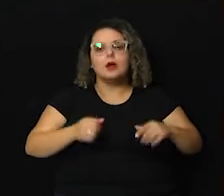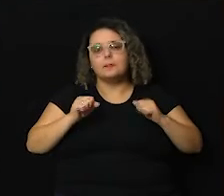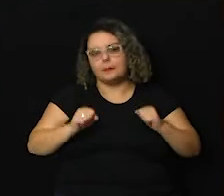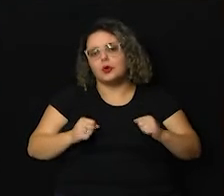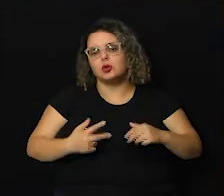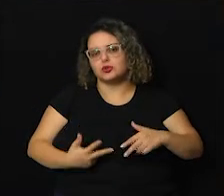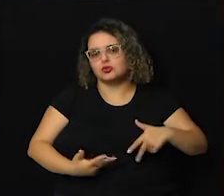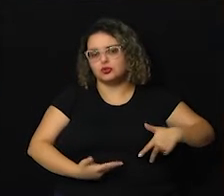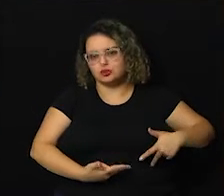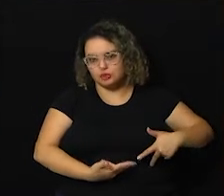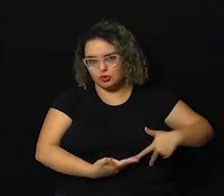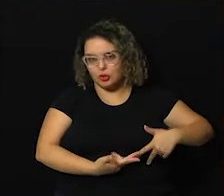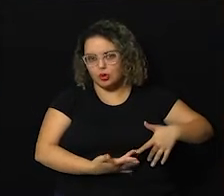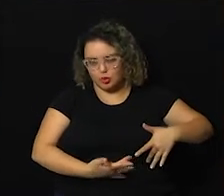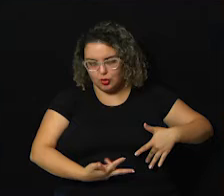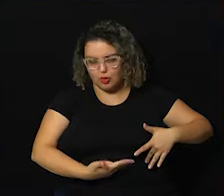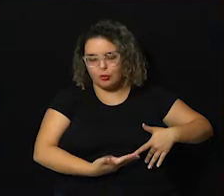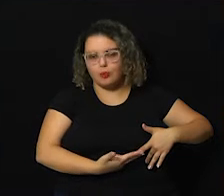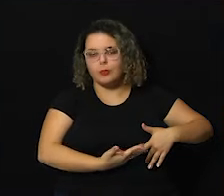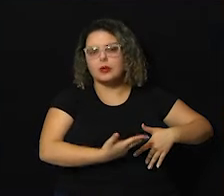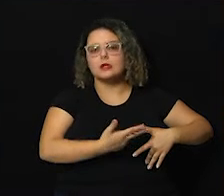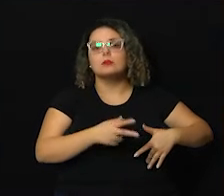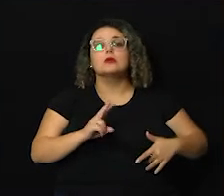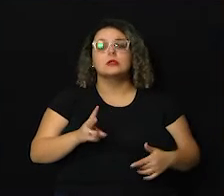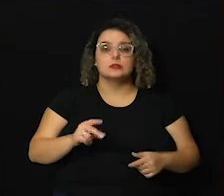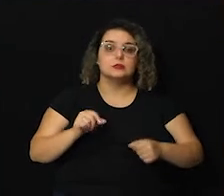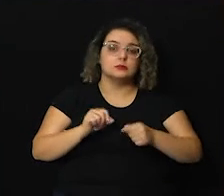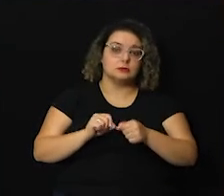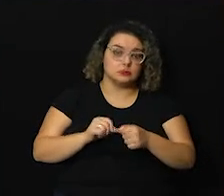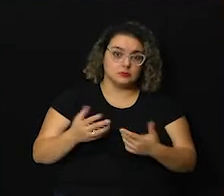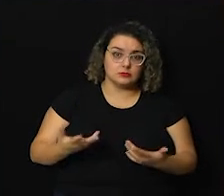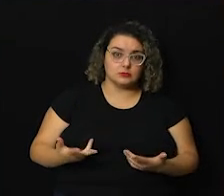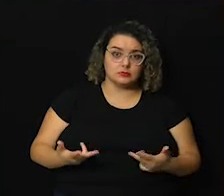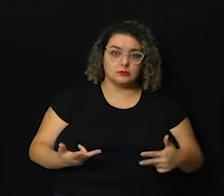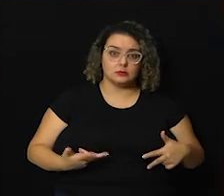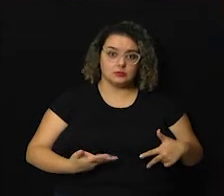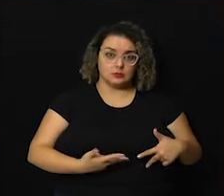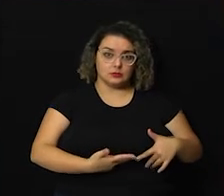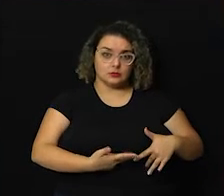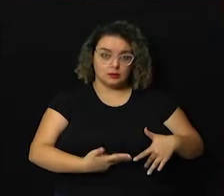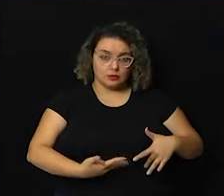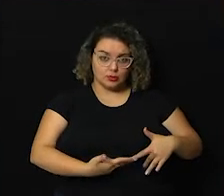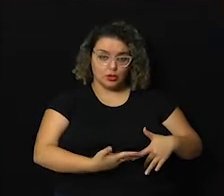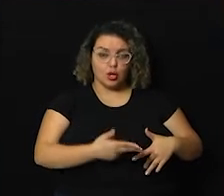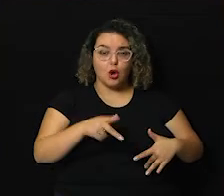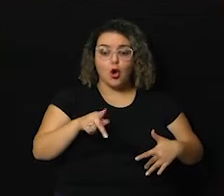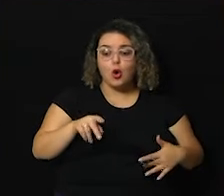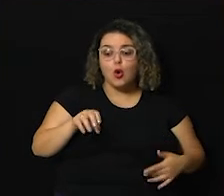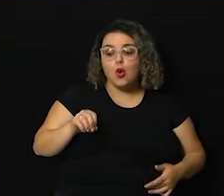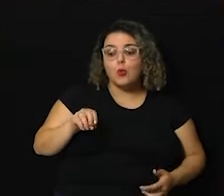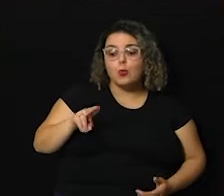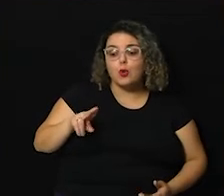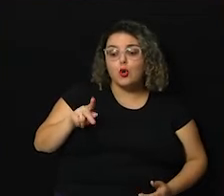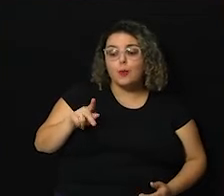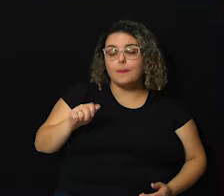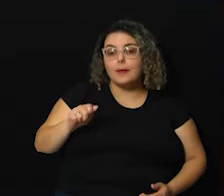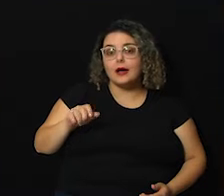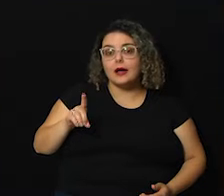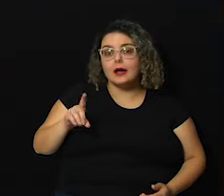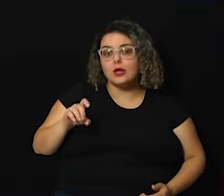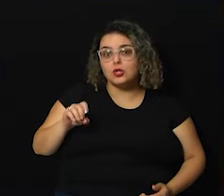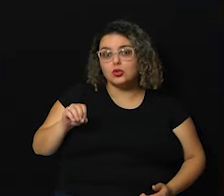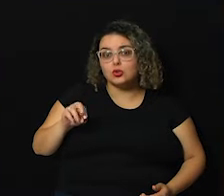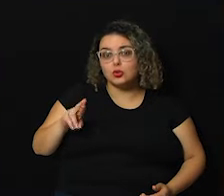Mas, mesmo assim, a gente, sempre que pode, faz o que a gente chama de cirurgia poupadora de rim, poupadora